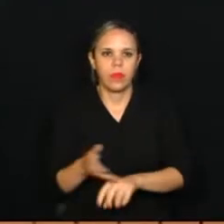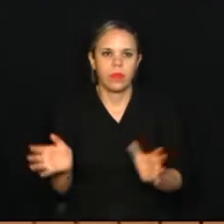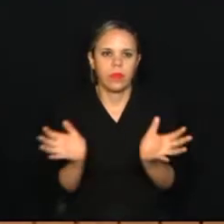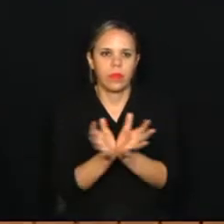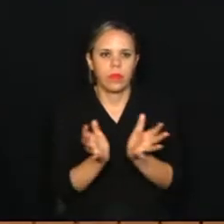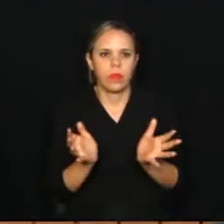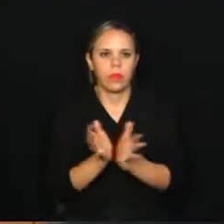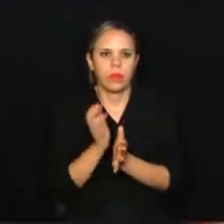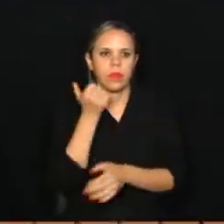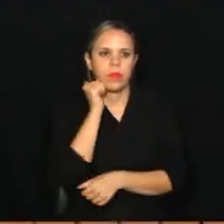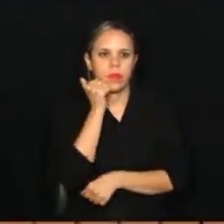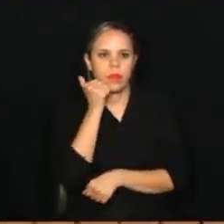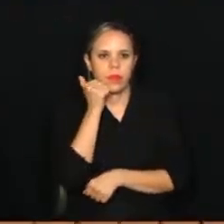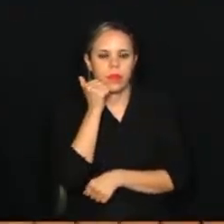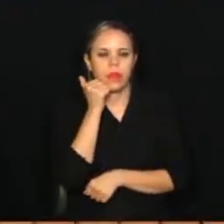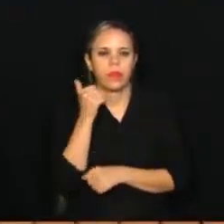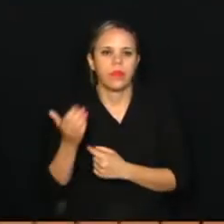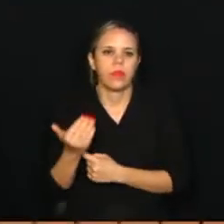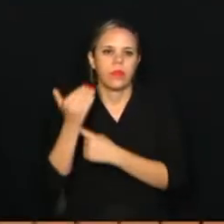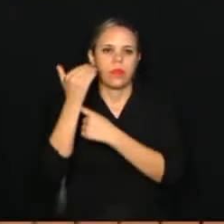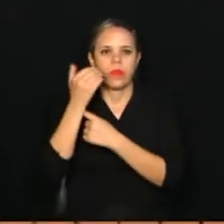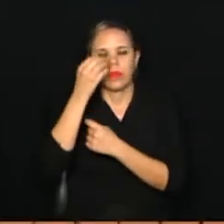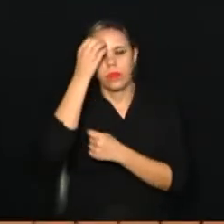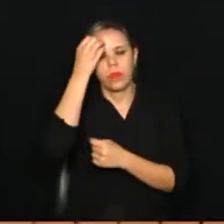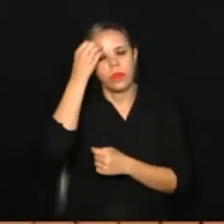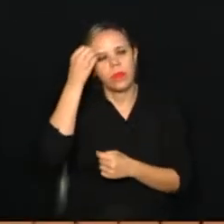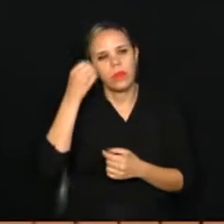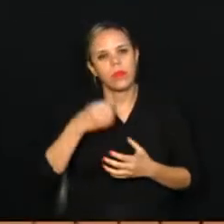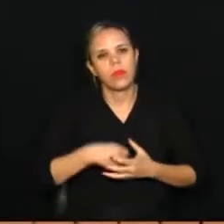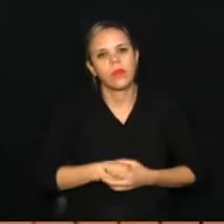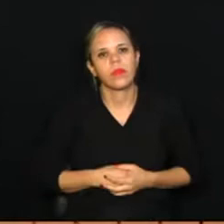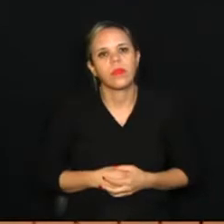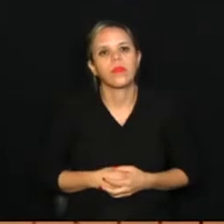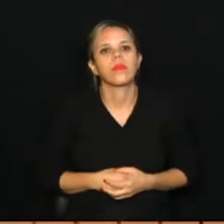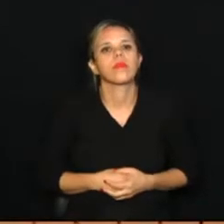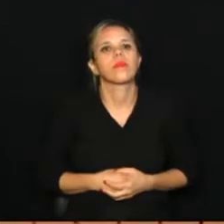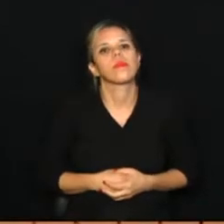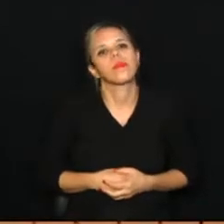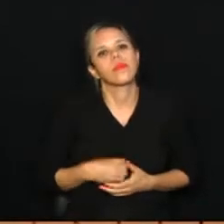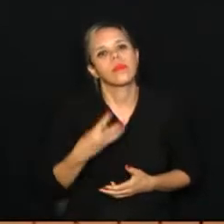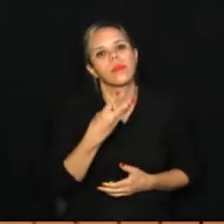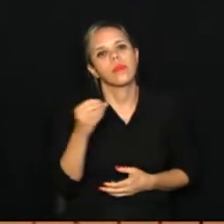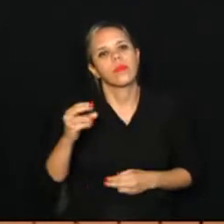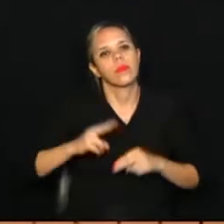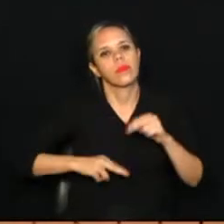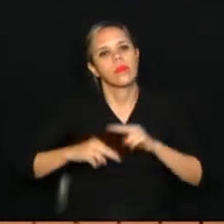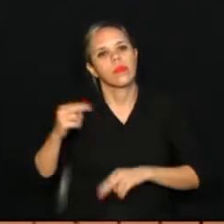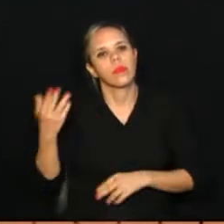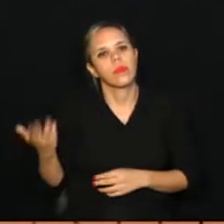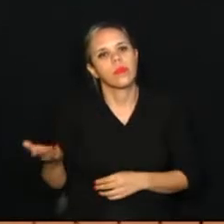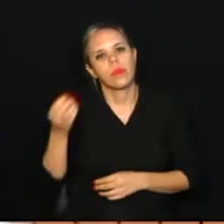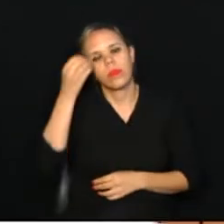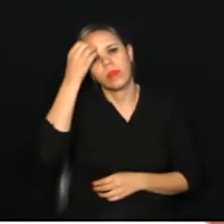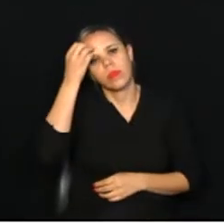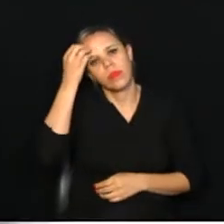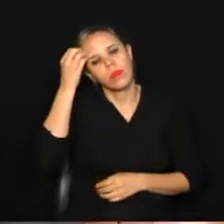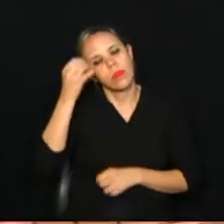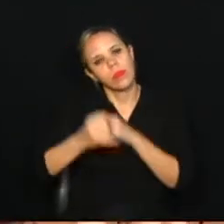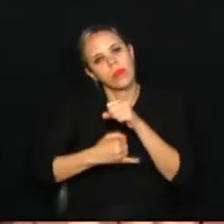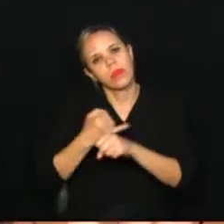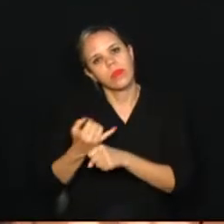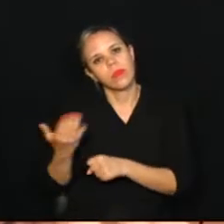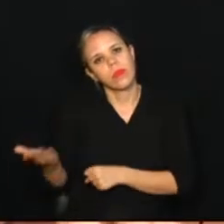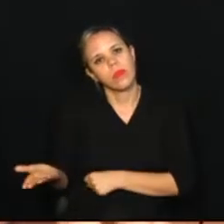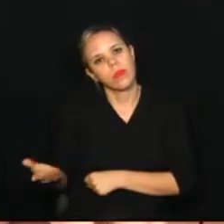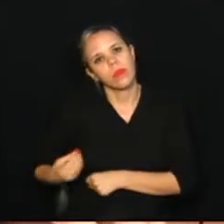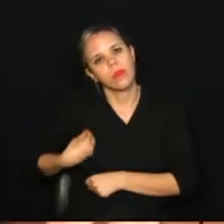de Ciência e Tecnologia, dia 30 de junho, ambiente virtual.